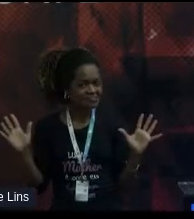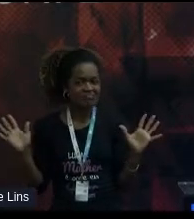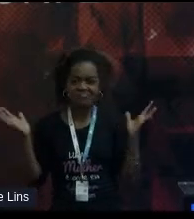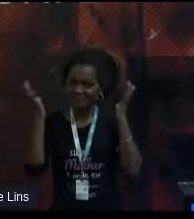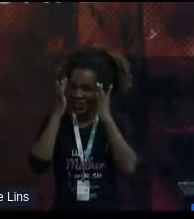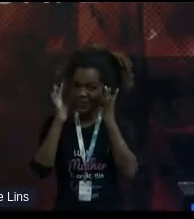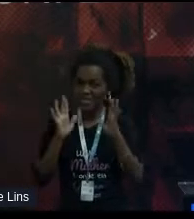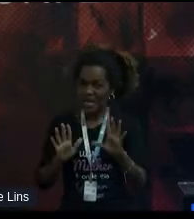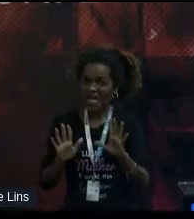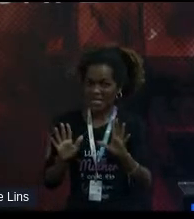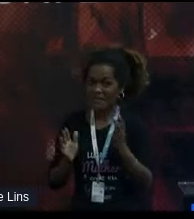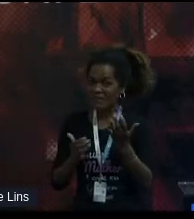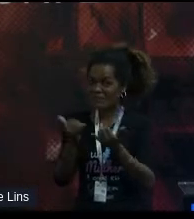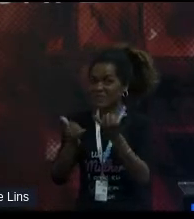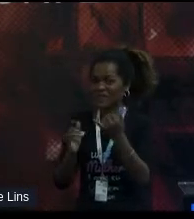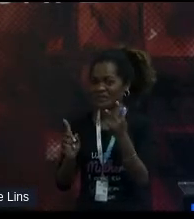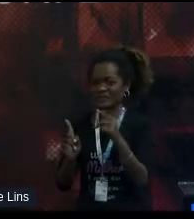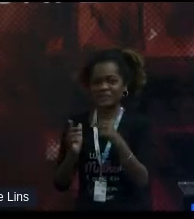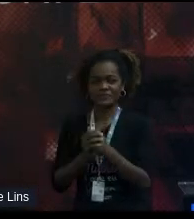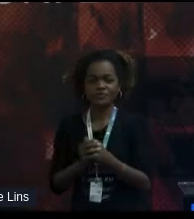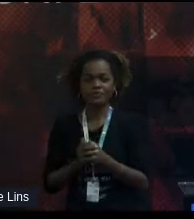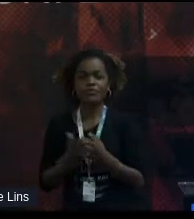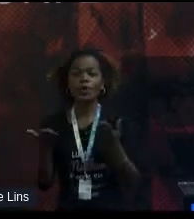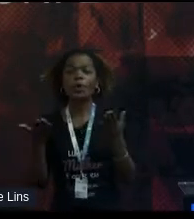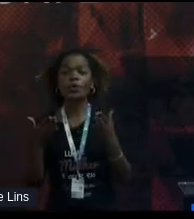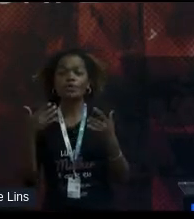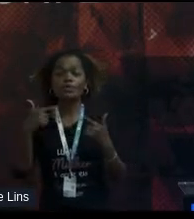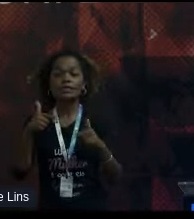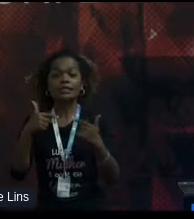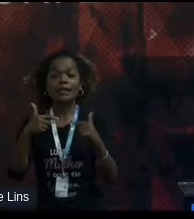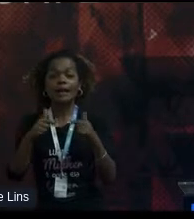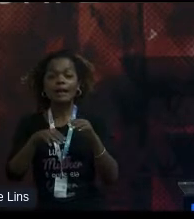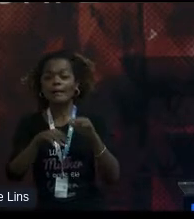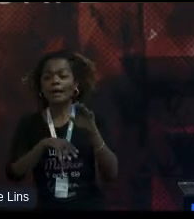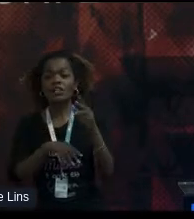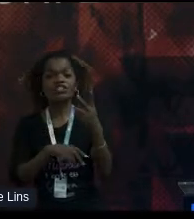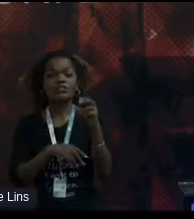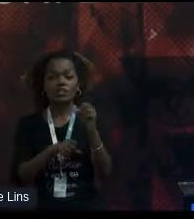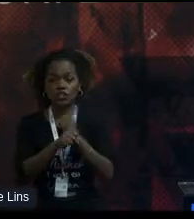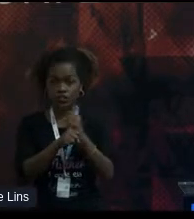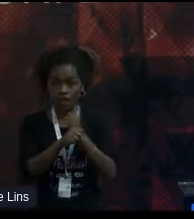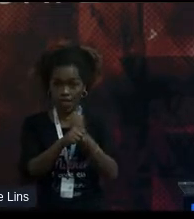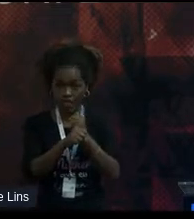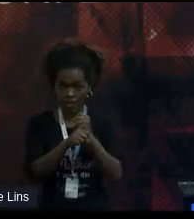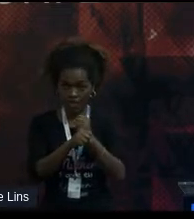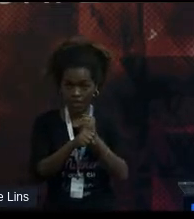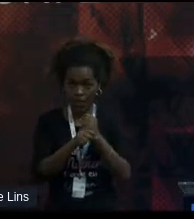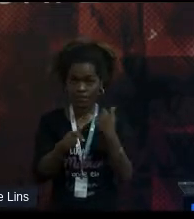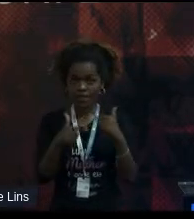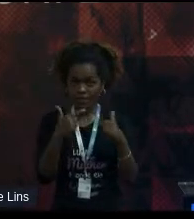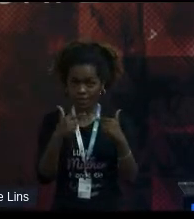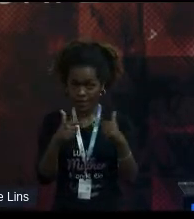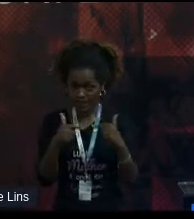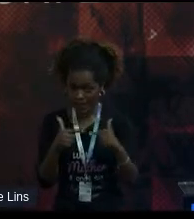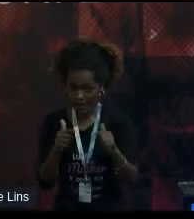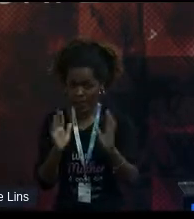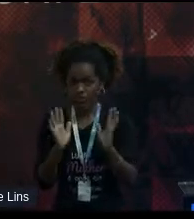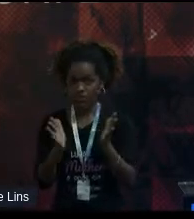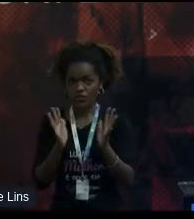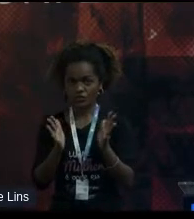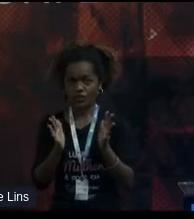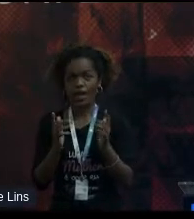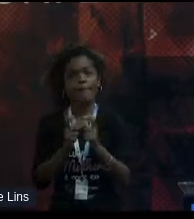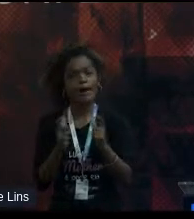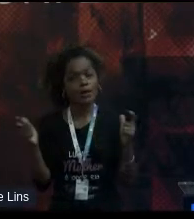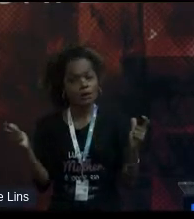hein? Atua no mercado financeiro há mais de 20 anos, e dessa boa parte aí, os